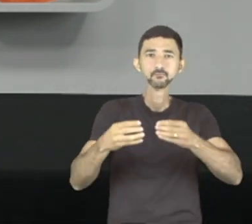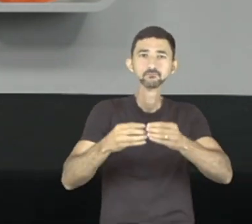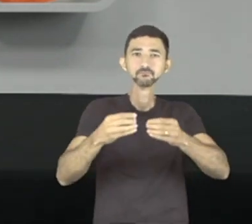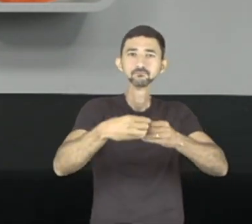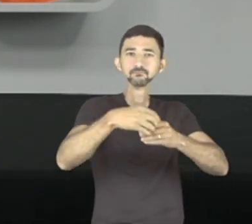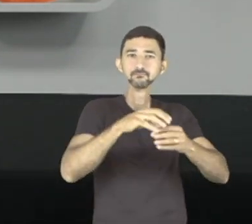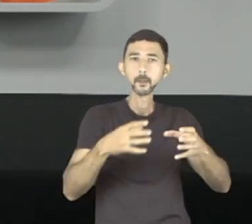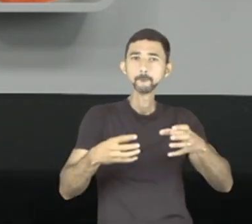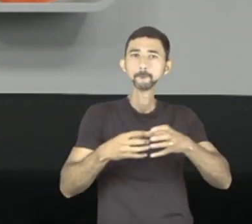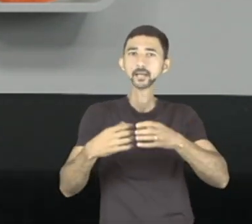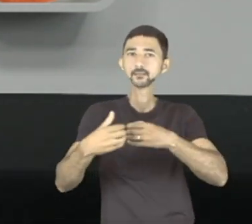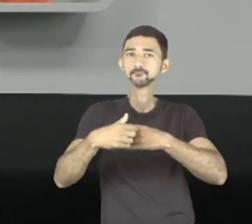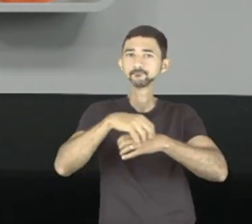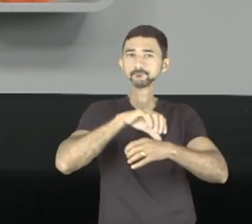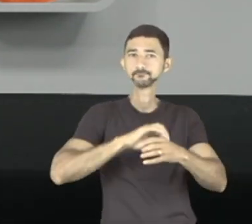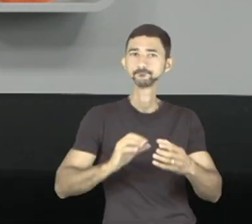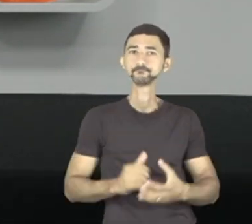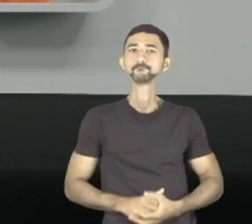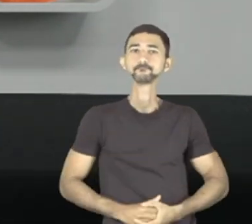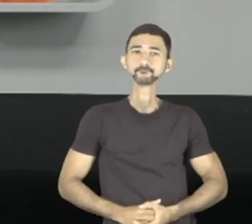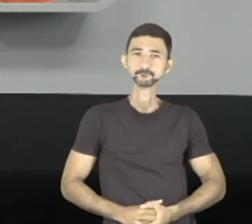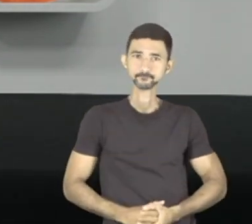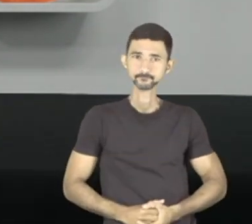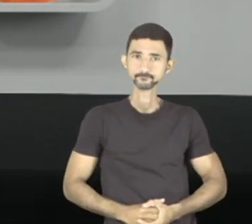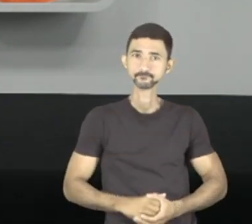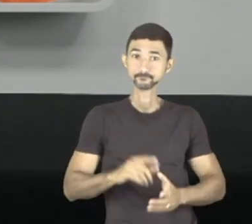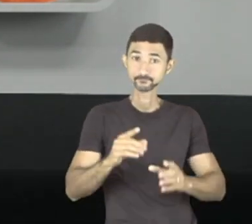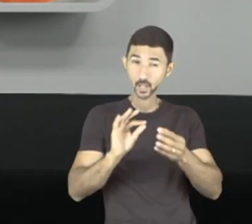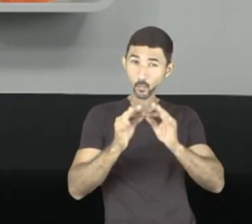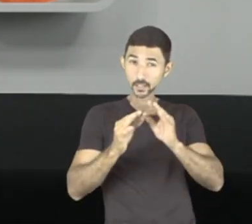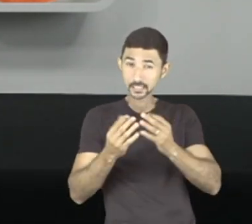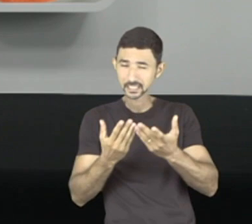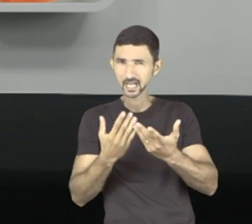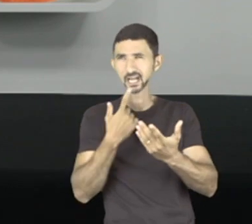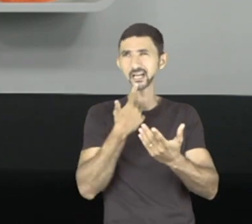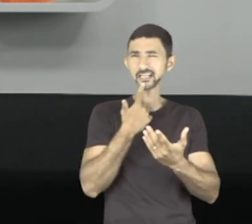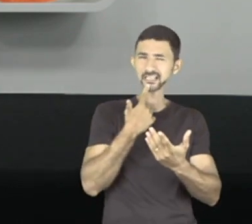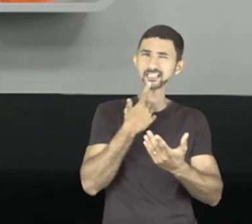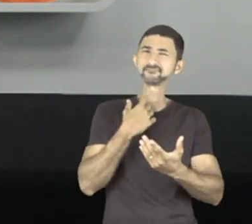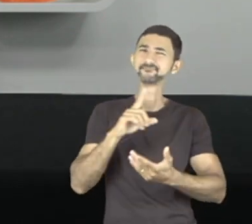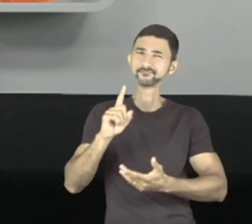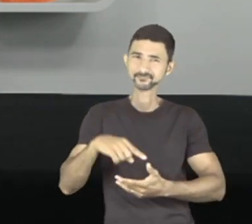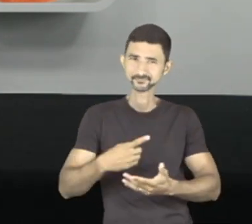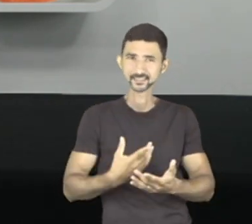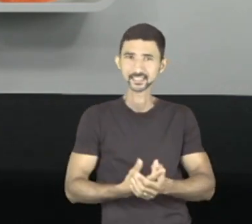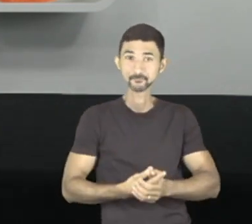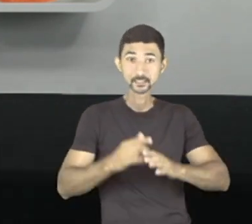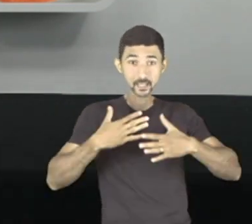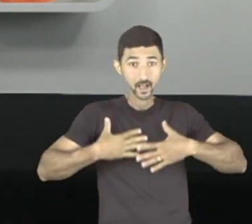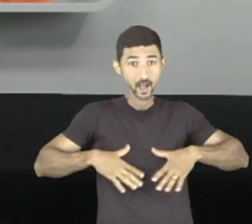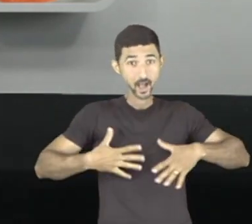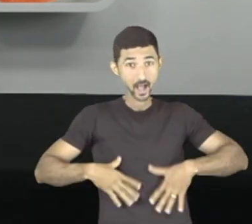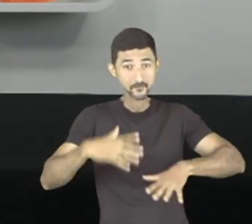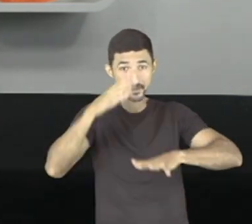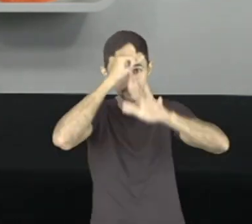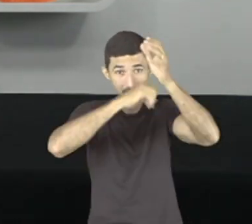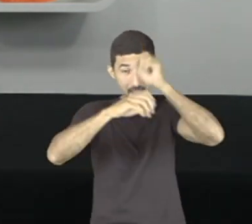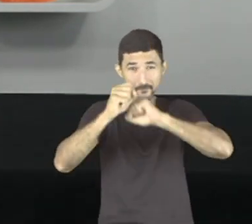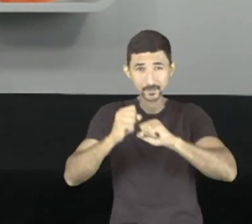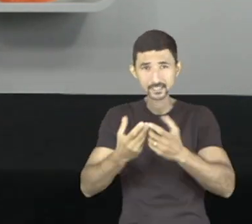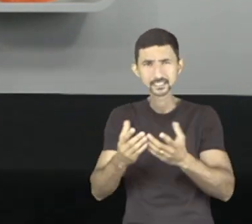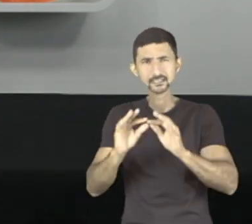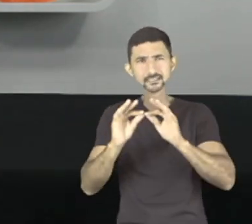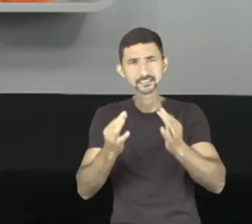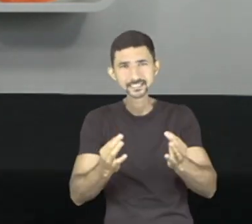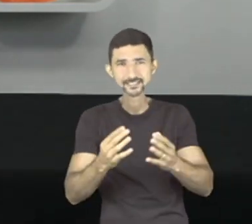regiões imediatas, ok? Então, é muito detalhe, professora Nádia. Calma que a gente vai aprender de uma